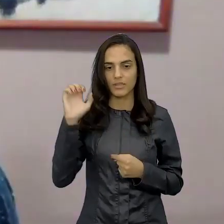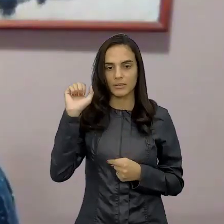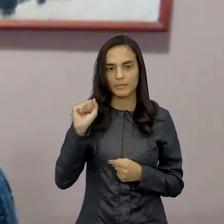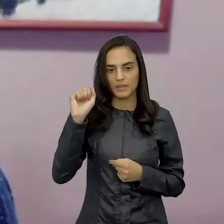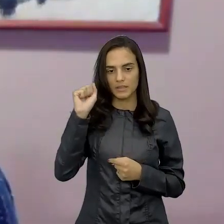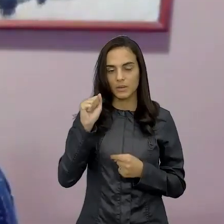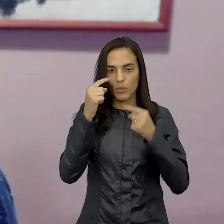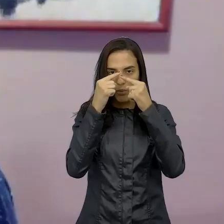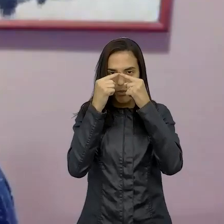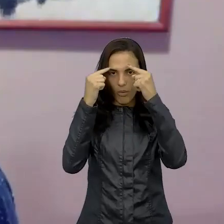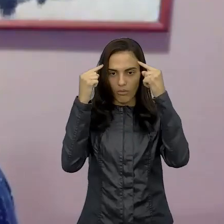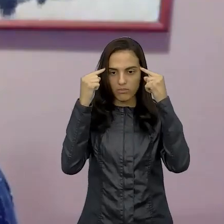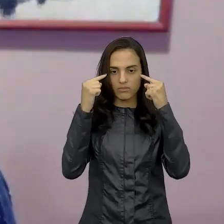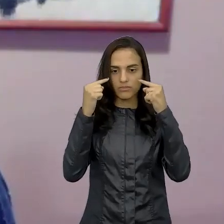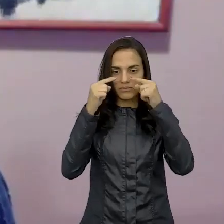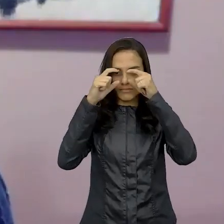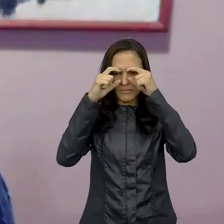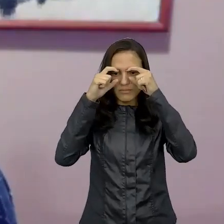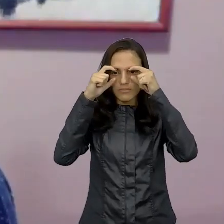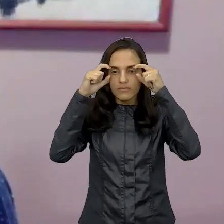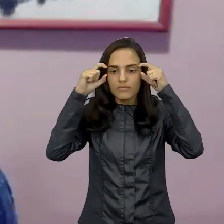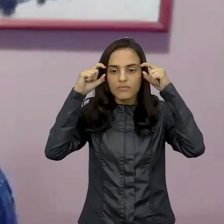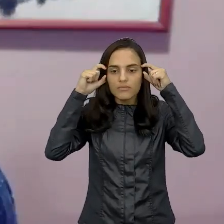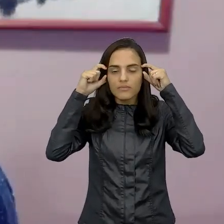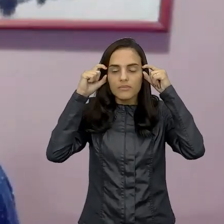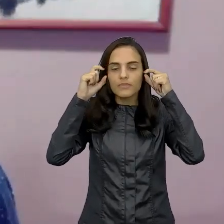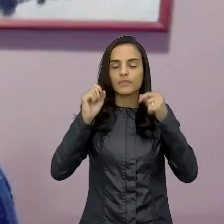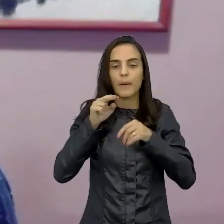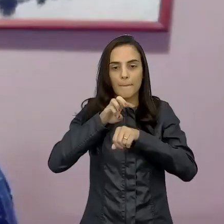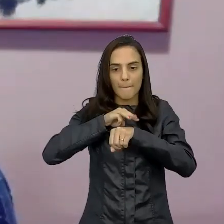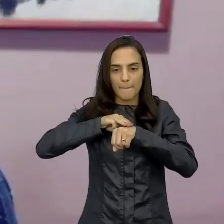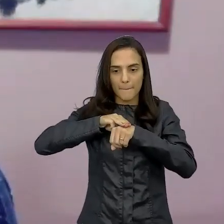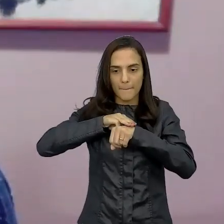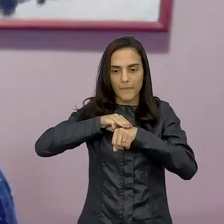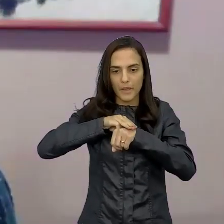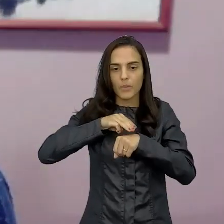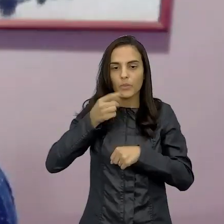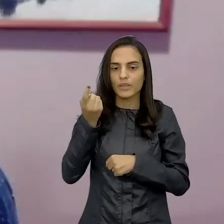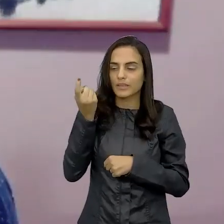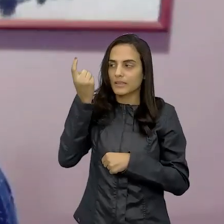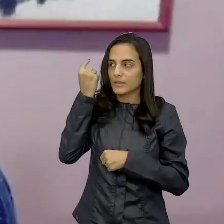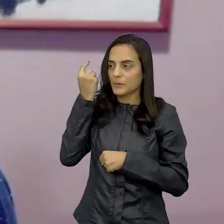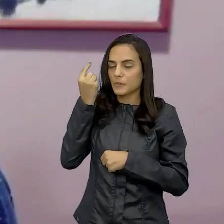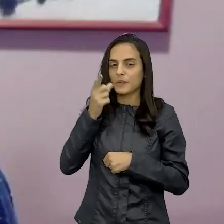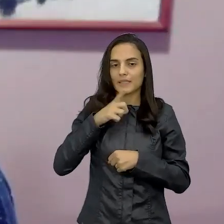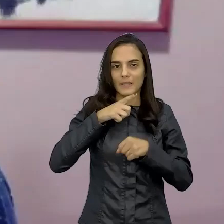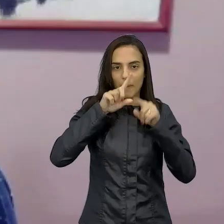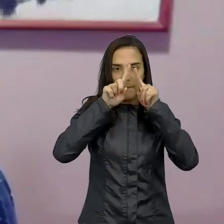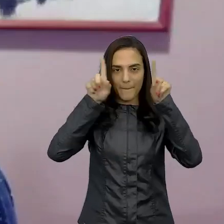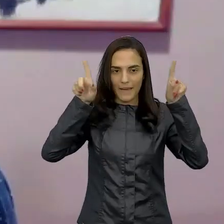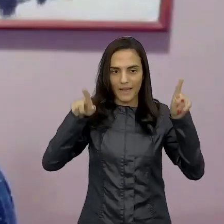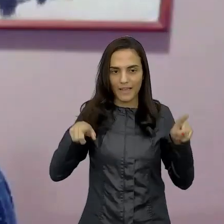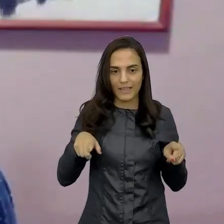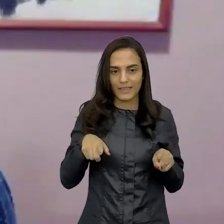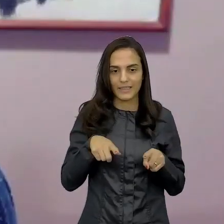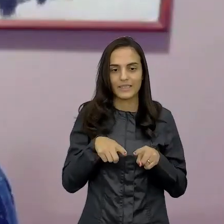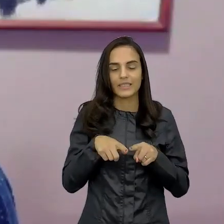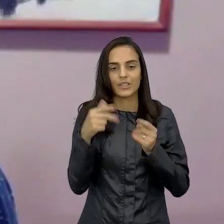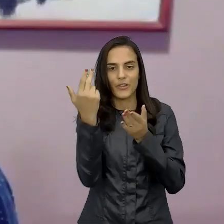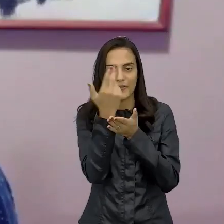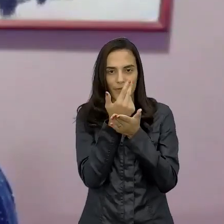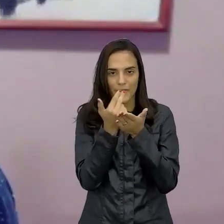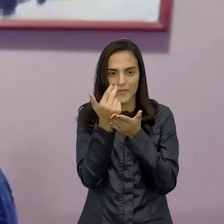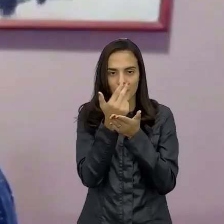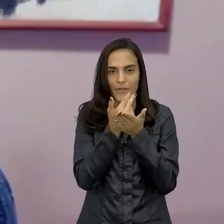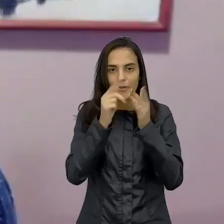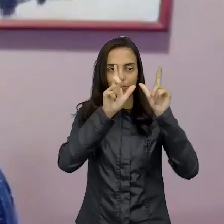óculos quadrado em tom marrom e atrás de mim há uma parede terracota